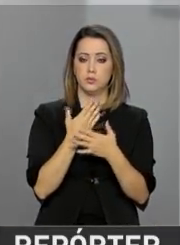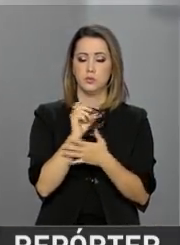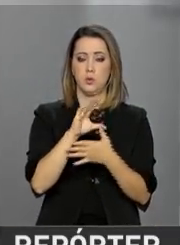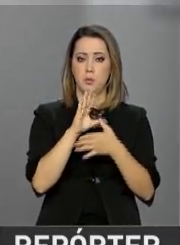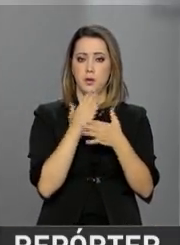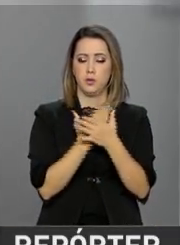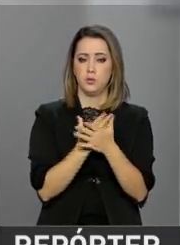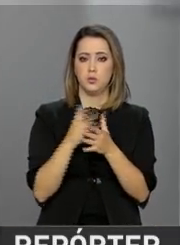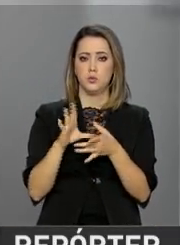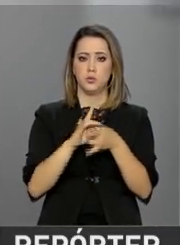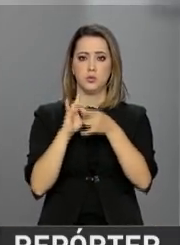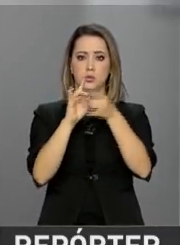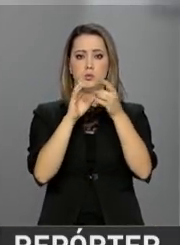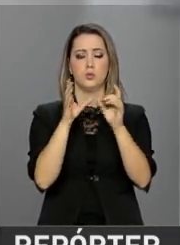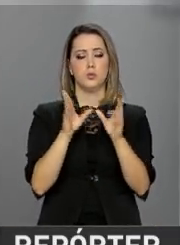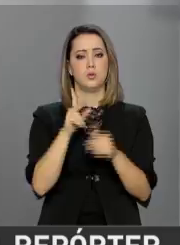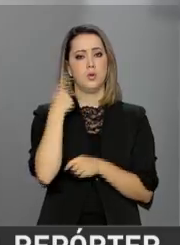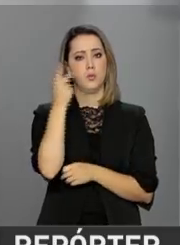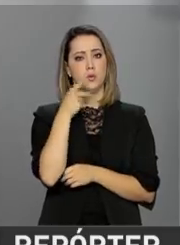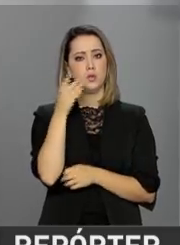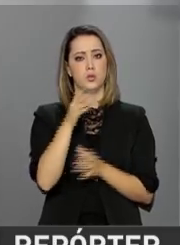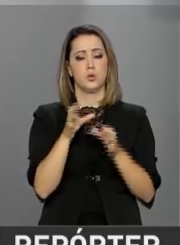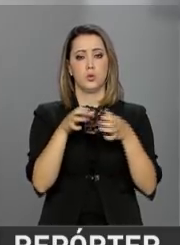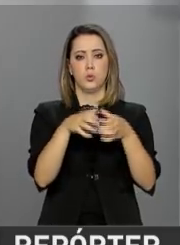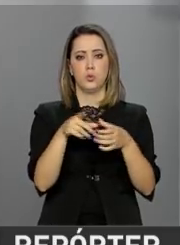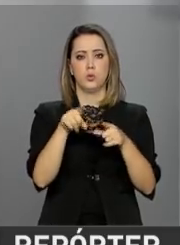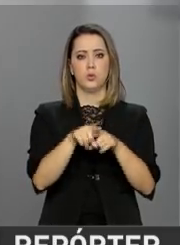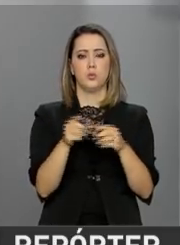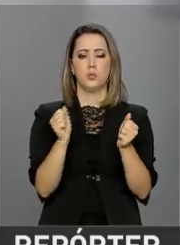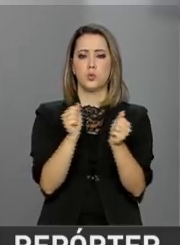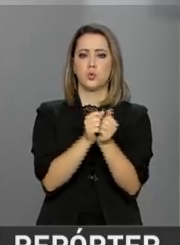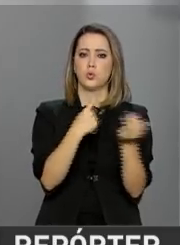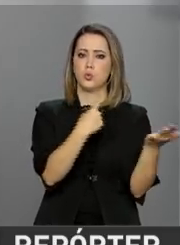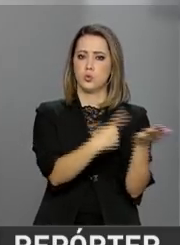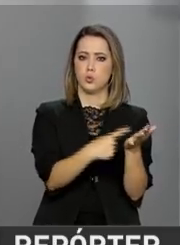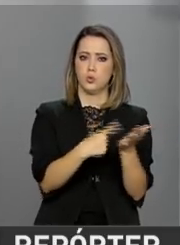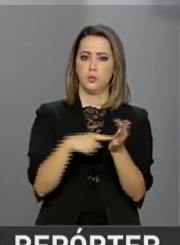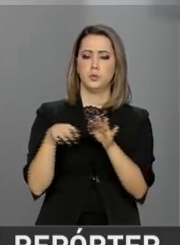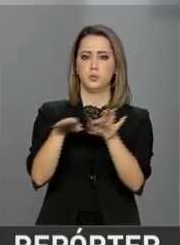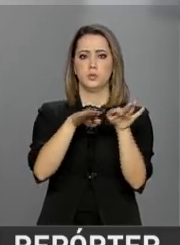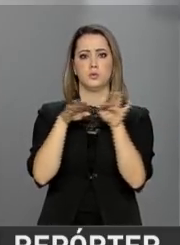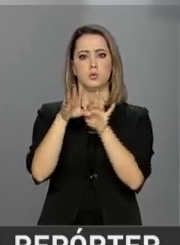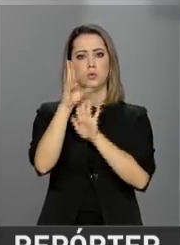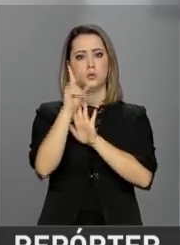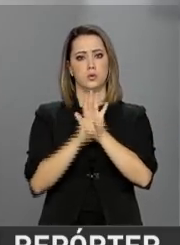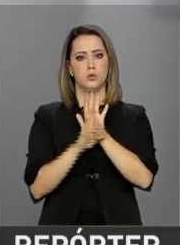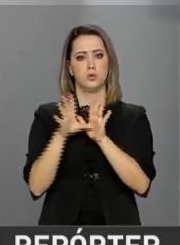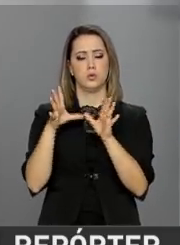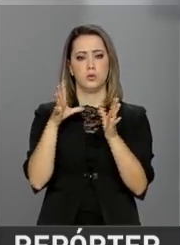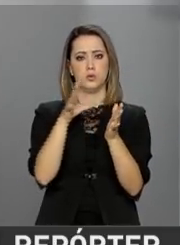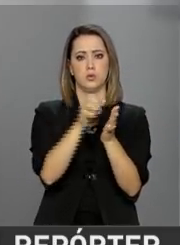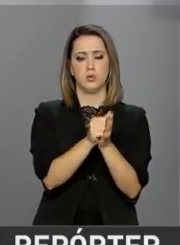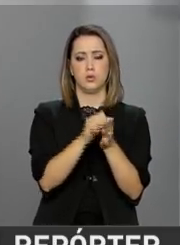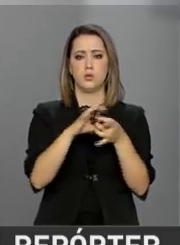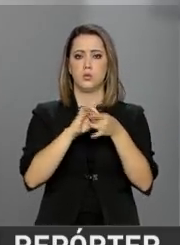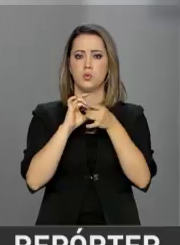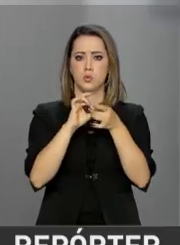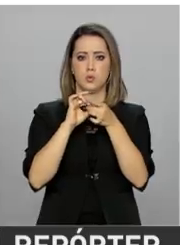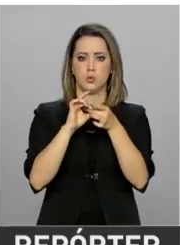revalorizou o pilar político do bloco em linha com os compromissos democráticos. assumidos